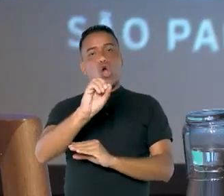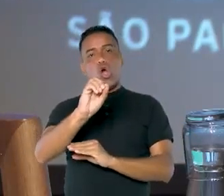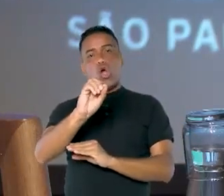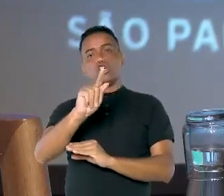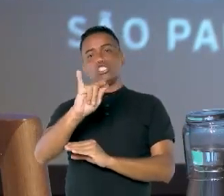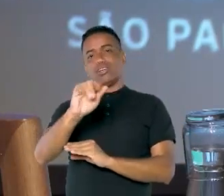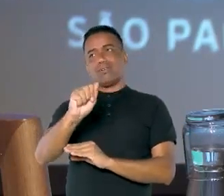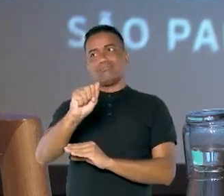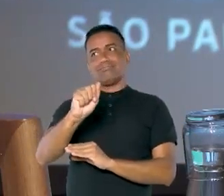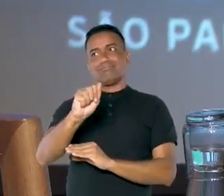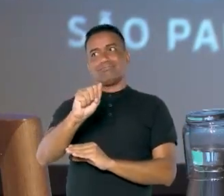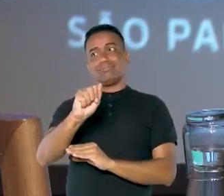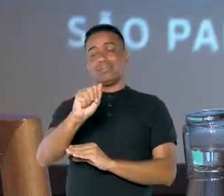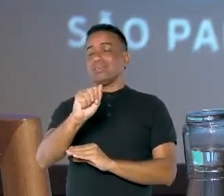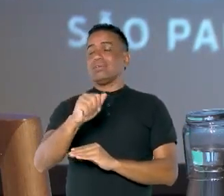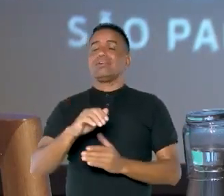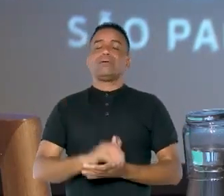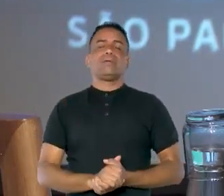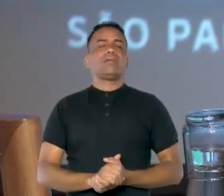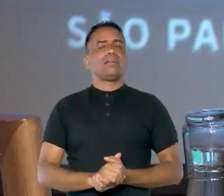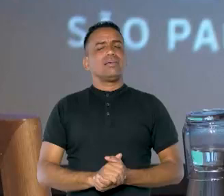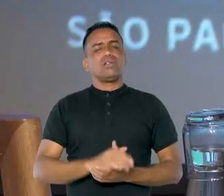determinada principalmente